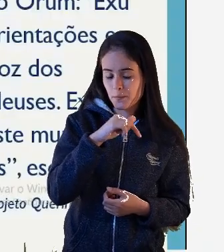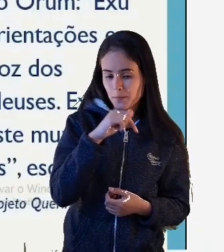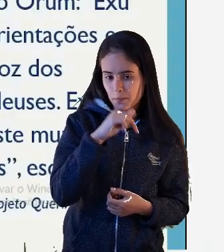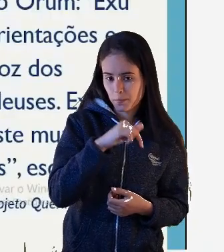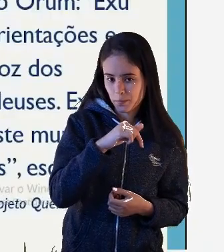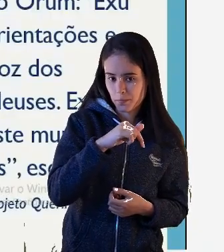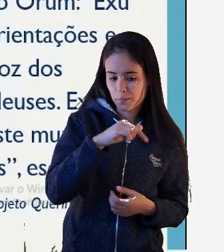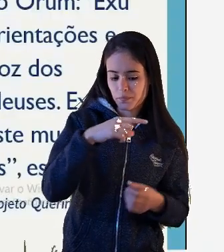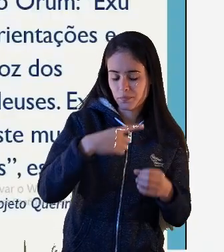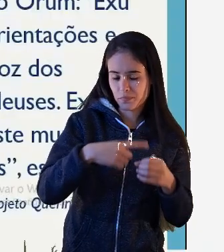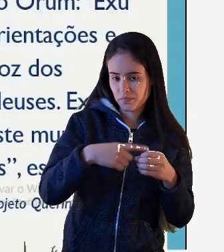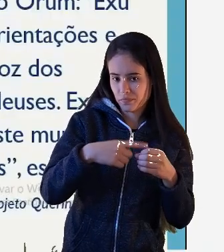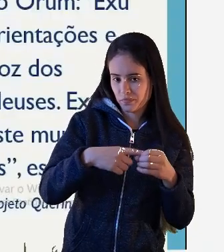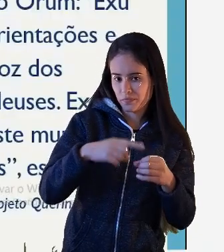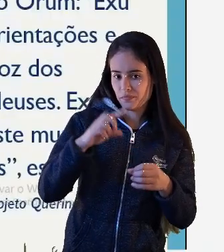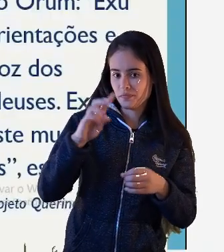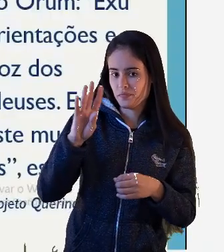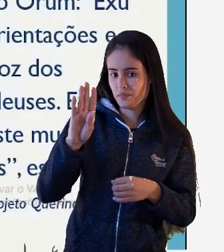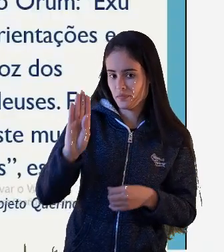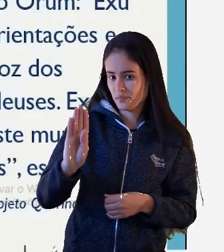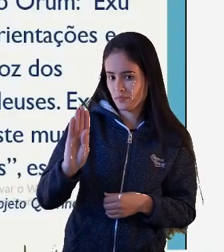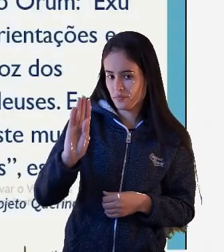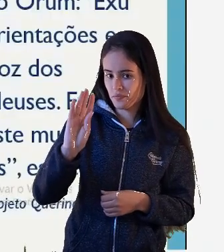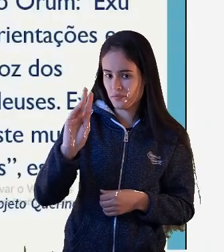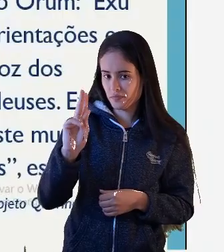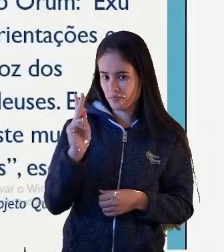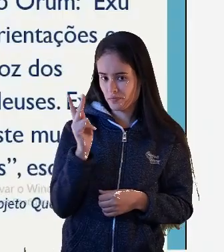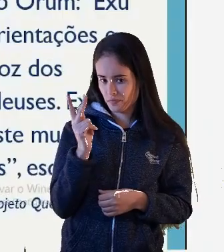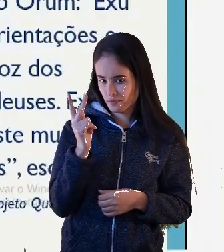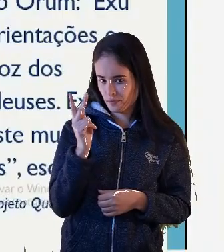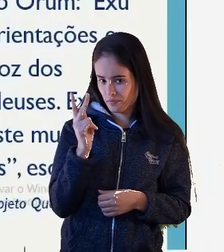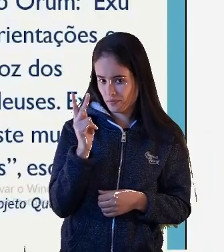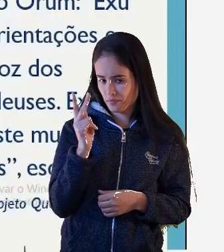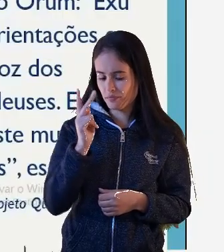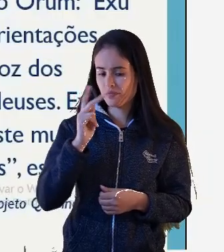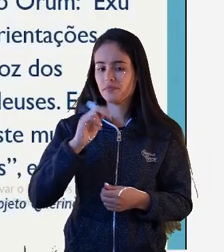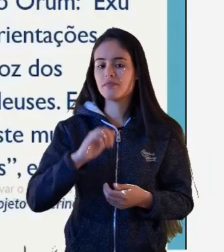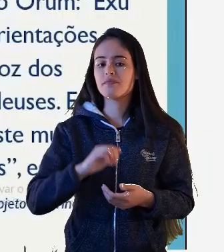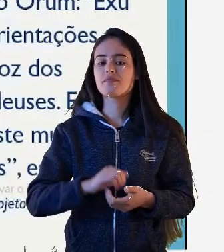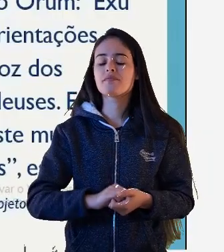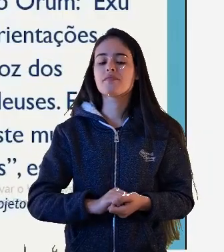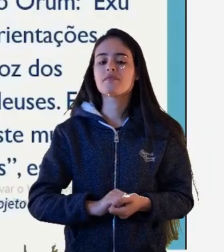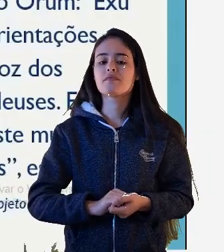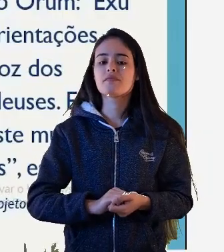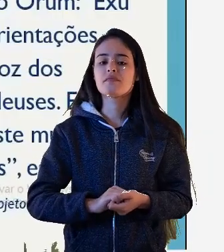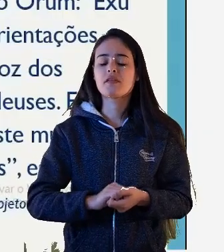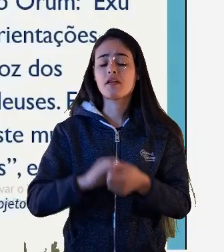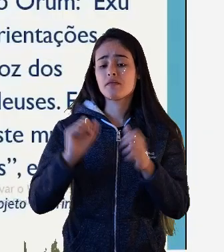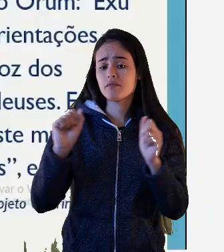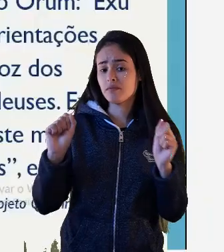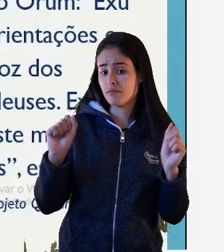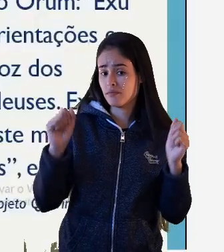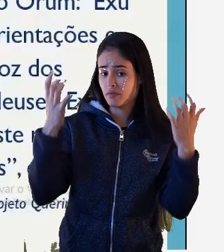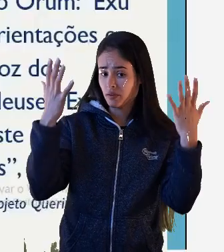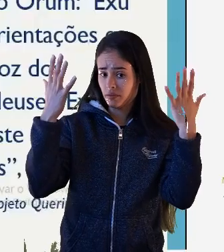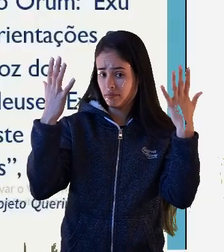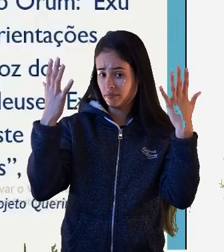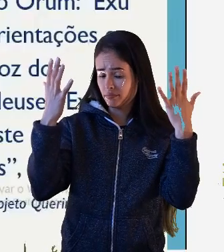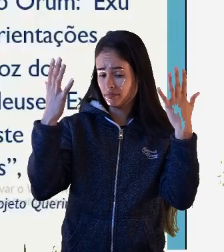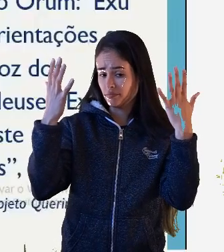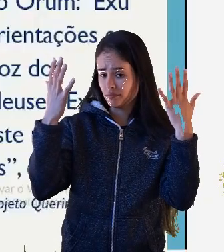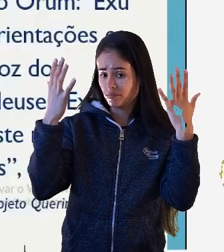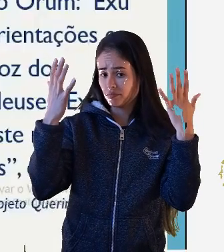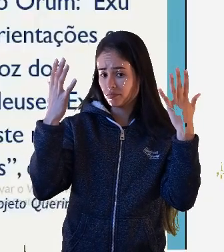Aquele lugar ali que o Jorge Benjor fala, que ensinou, esses africanos ensinaram a mineração para os portugueses,